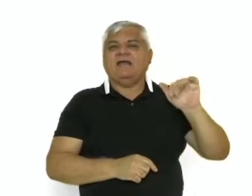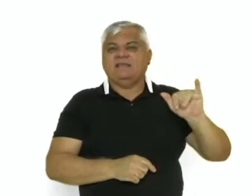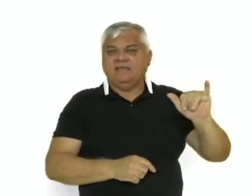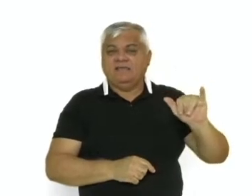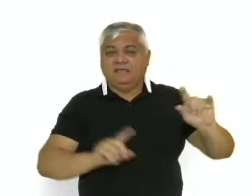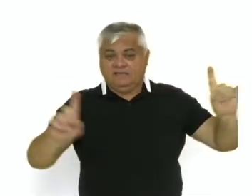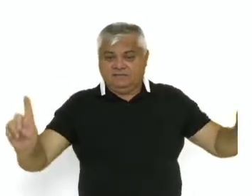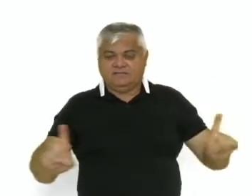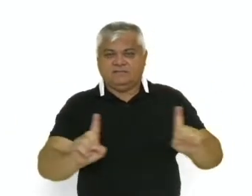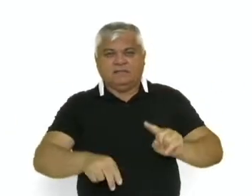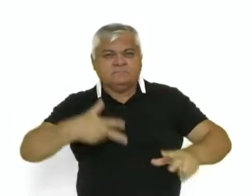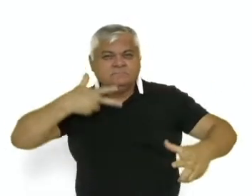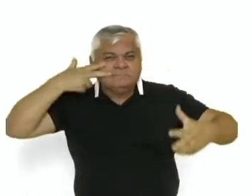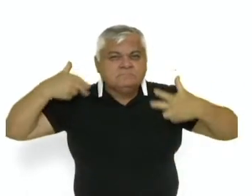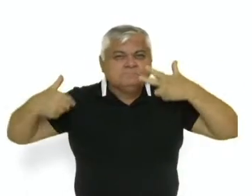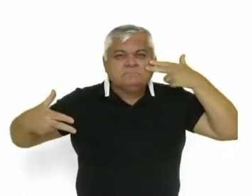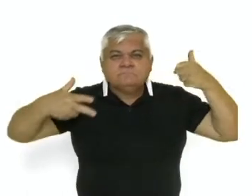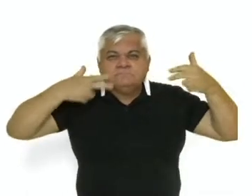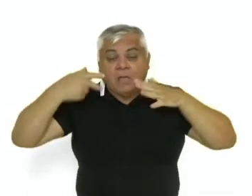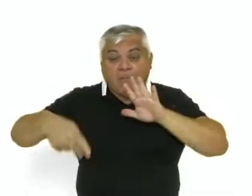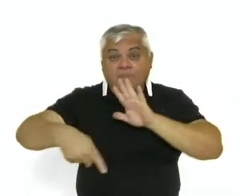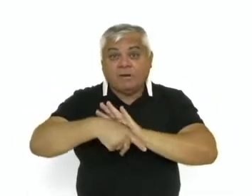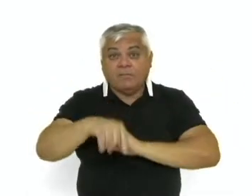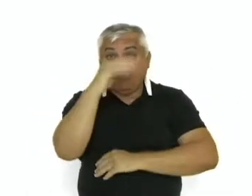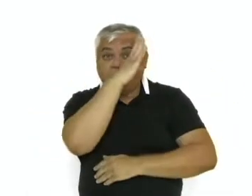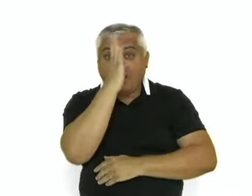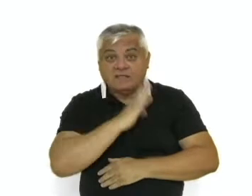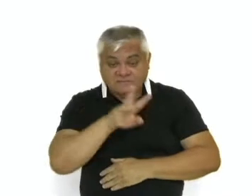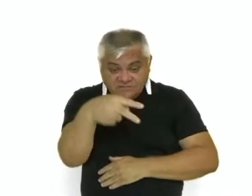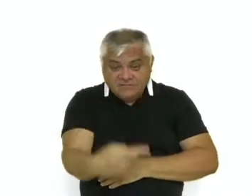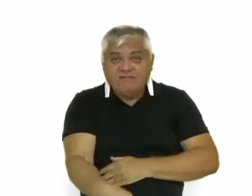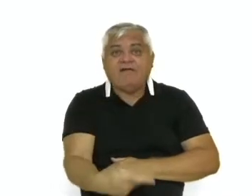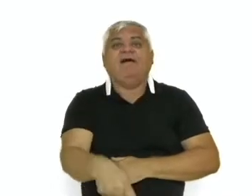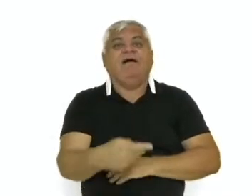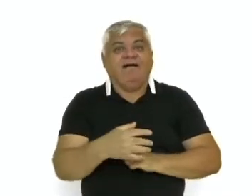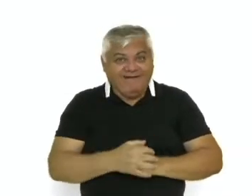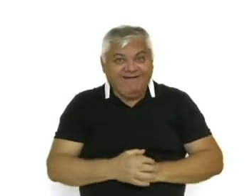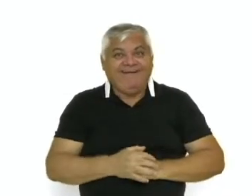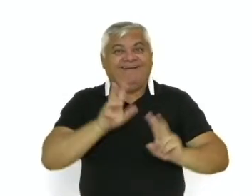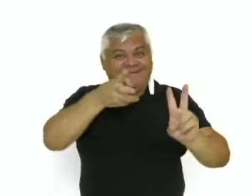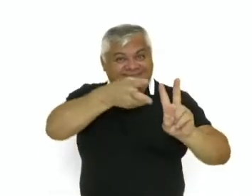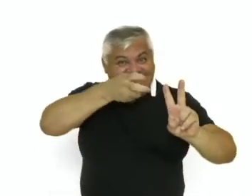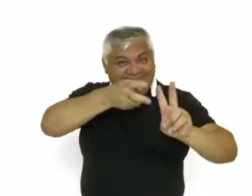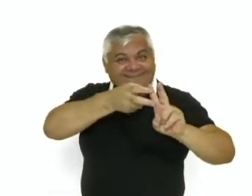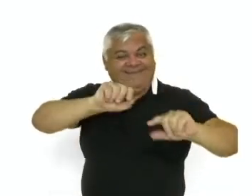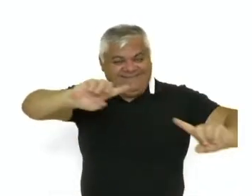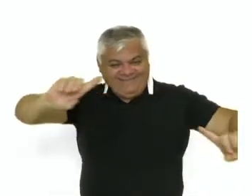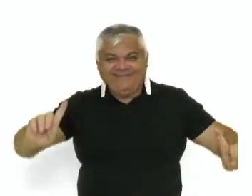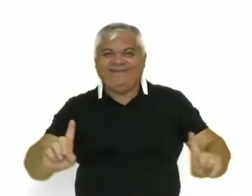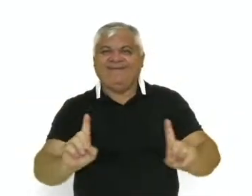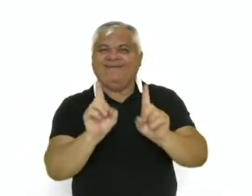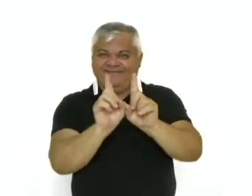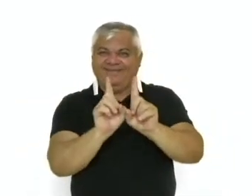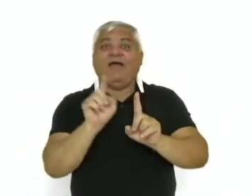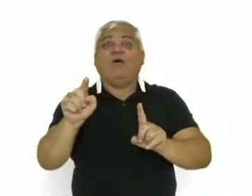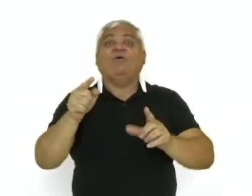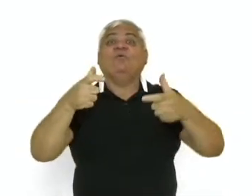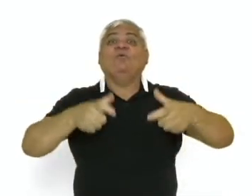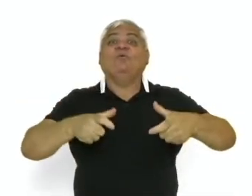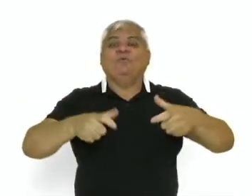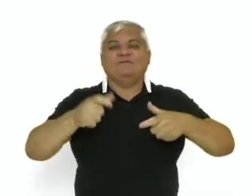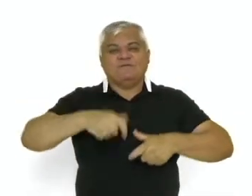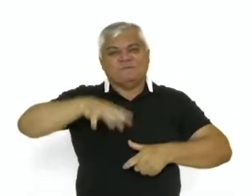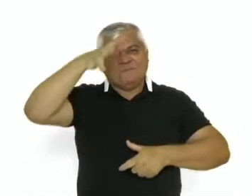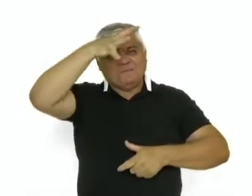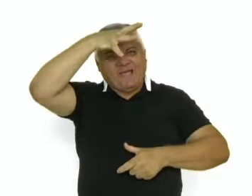luta tradicional brasileiro dos povos indígenas do Xingu e dos Bacairi. Todos os estados de Mato Grosso. O